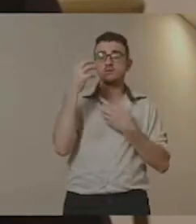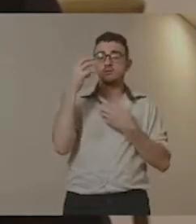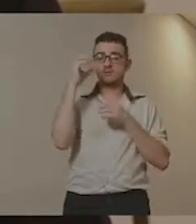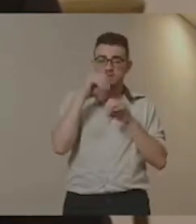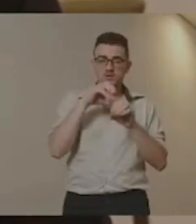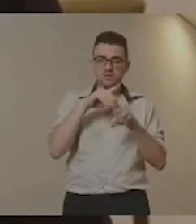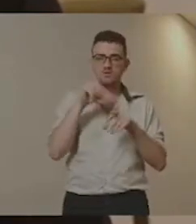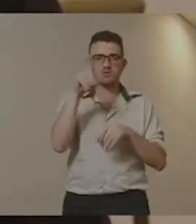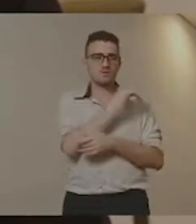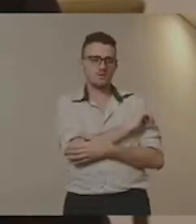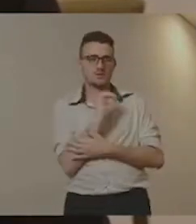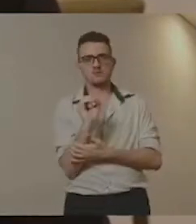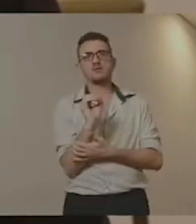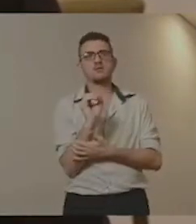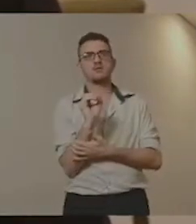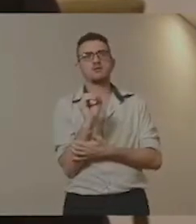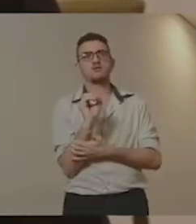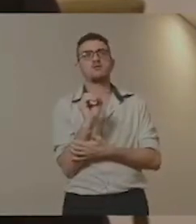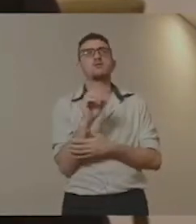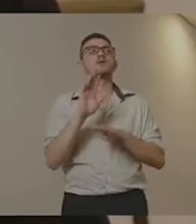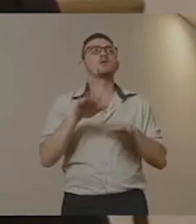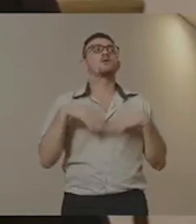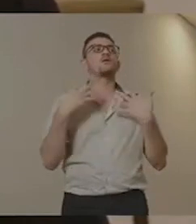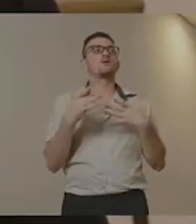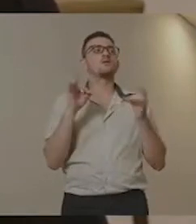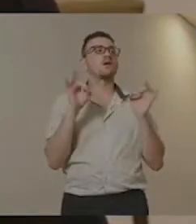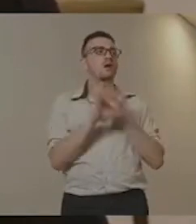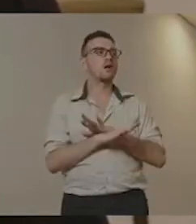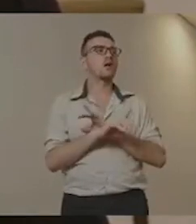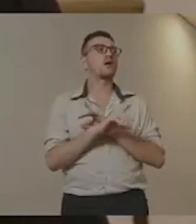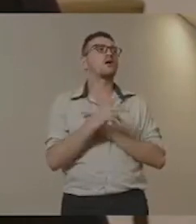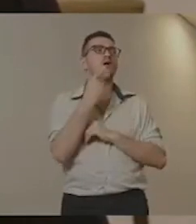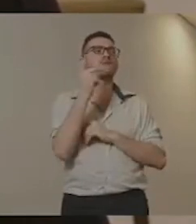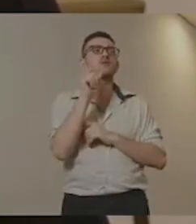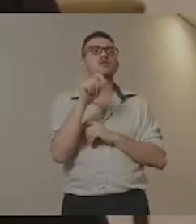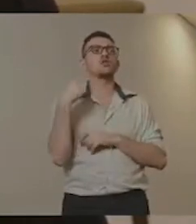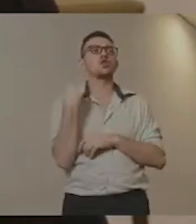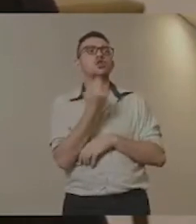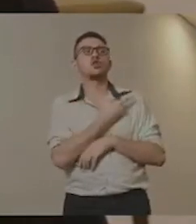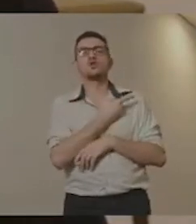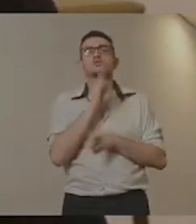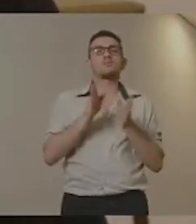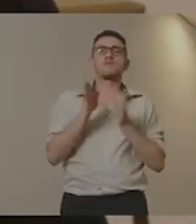queria terminar dizendo que nós não somos robozinhos, não somos máquinas. Nós, alunos, somos seres